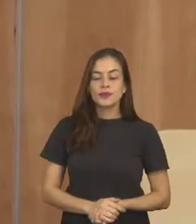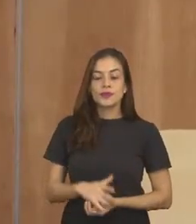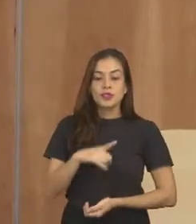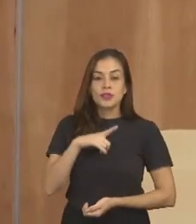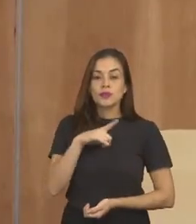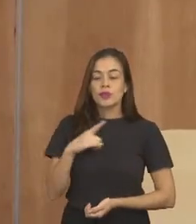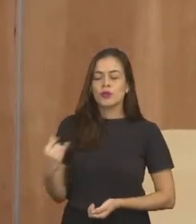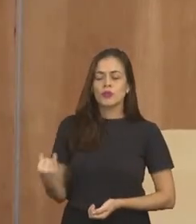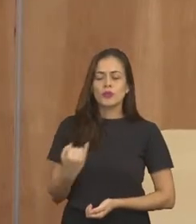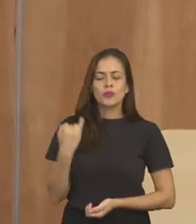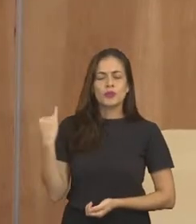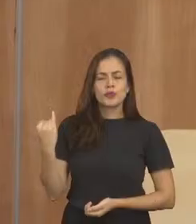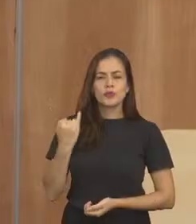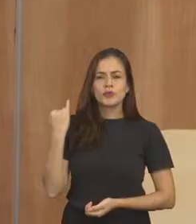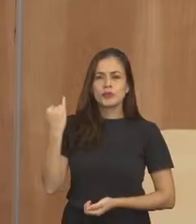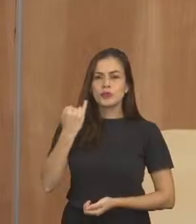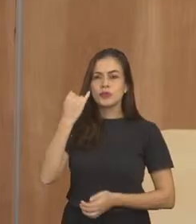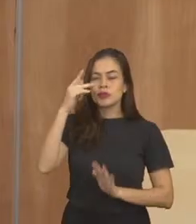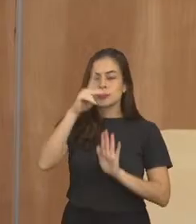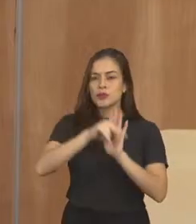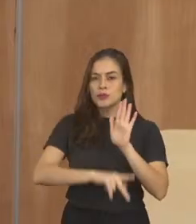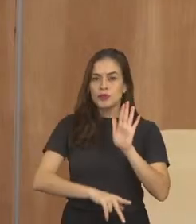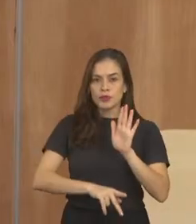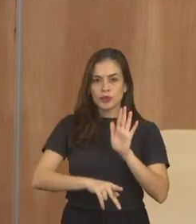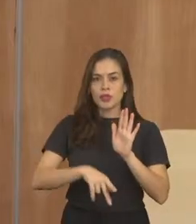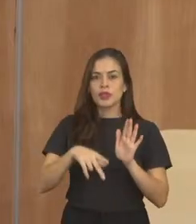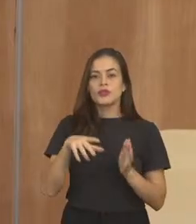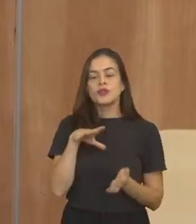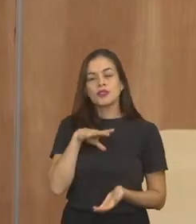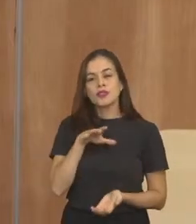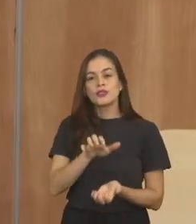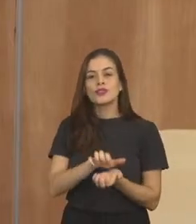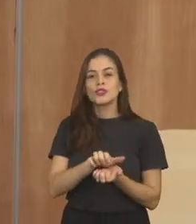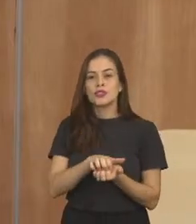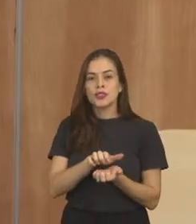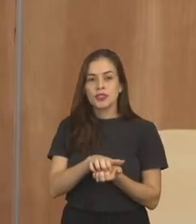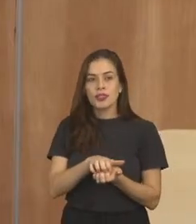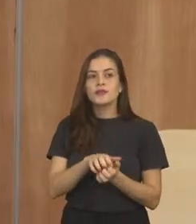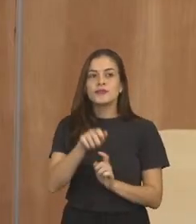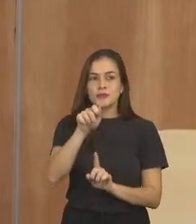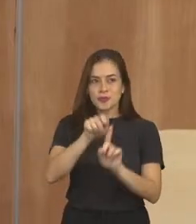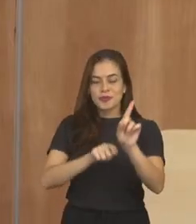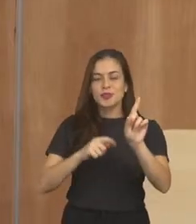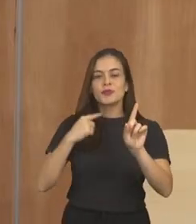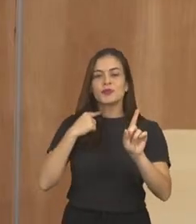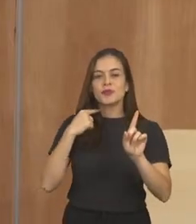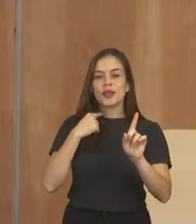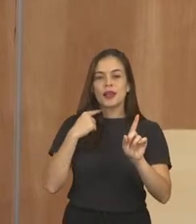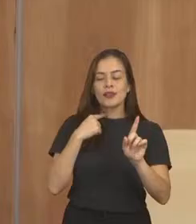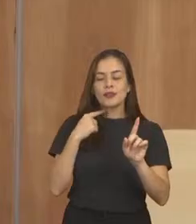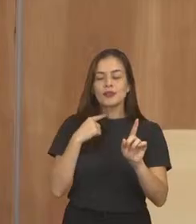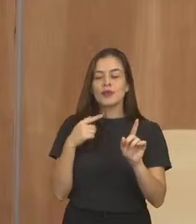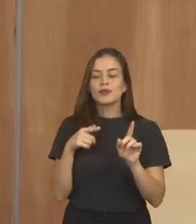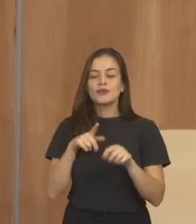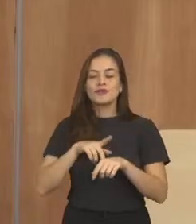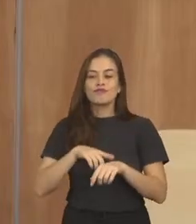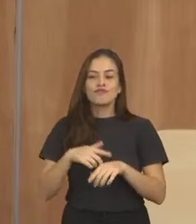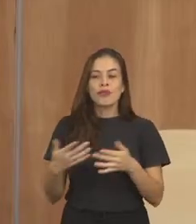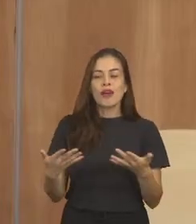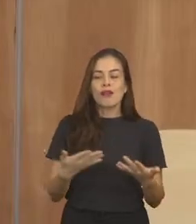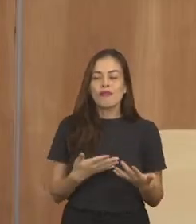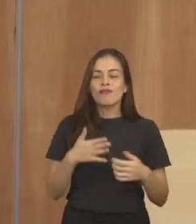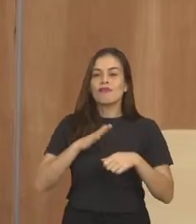importante projeto para a nossa cidade de Jacareí. Estamos aí no mês de maio, que é uma época onde muitas pessoas fazem a